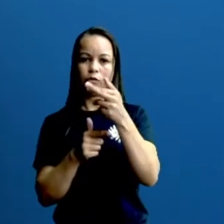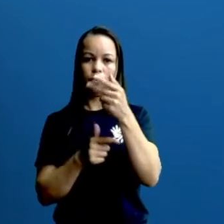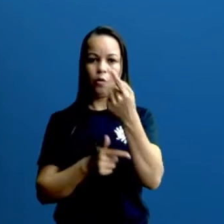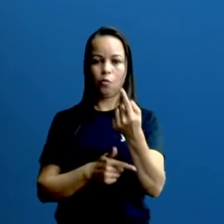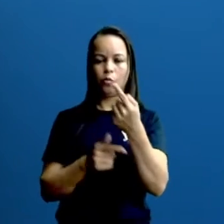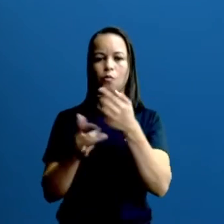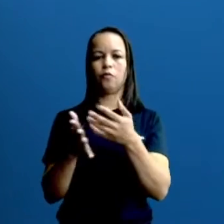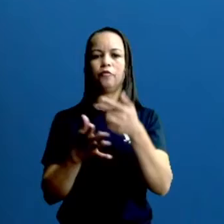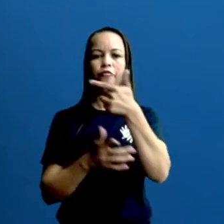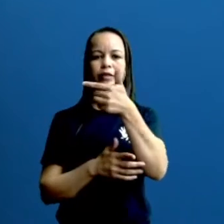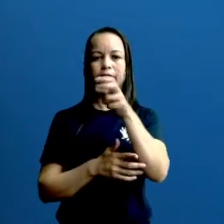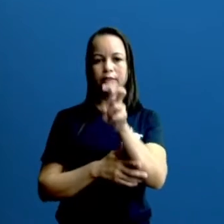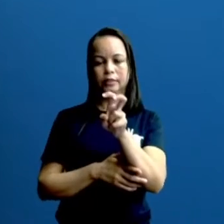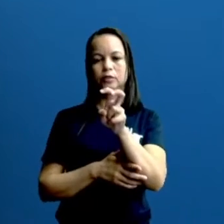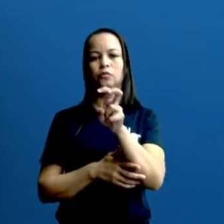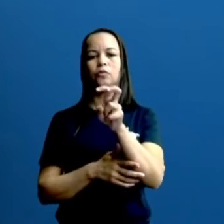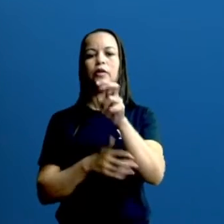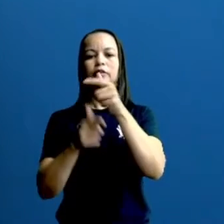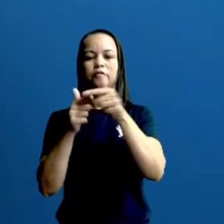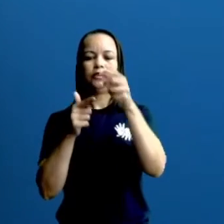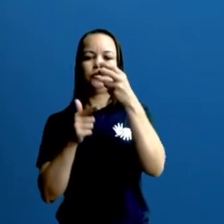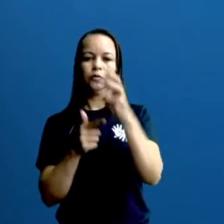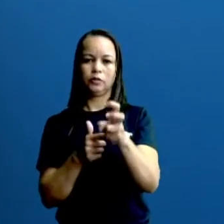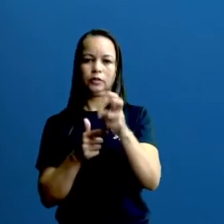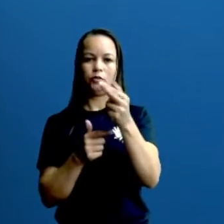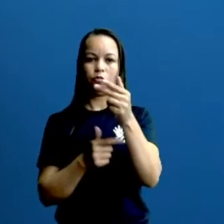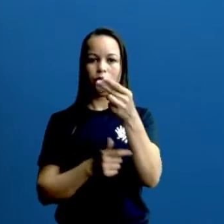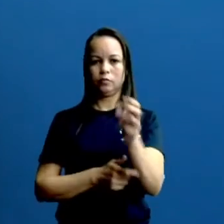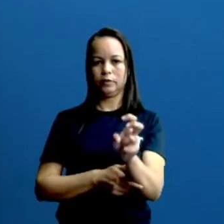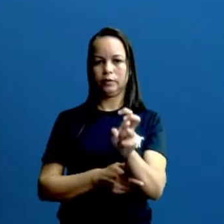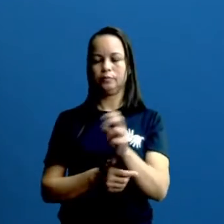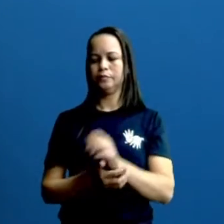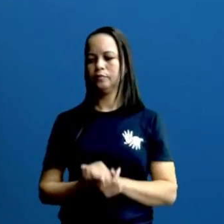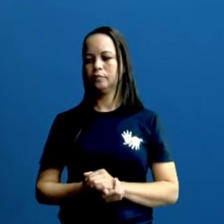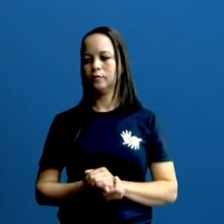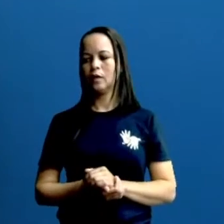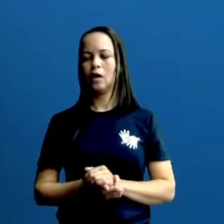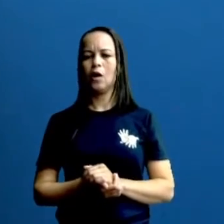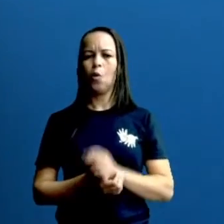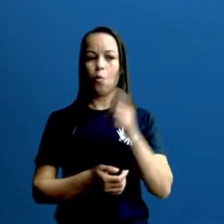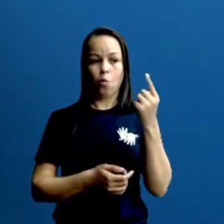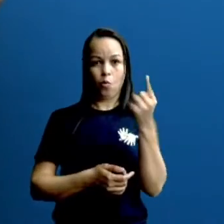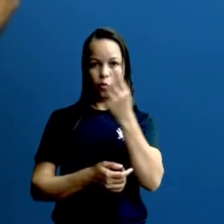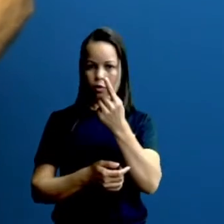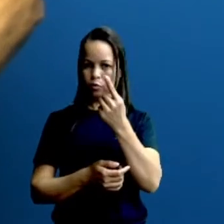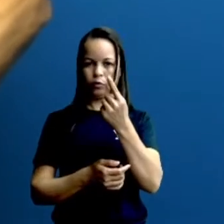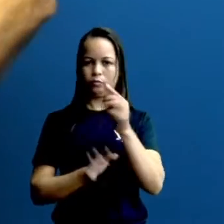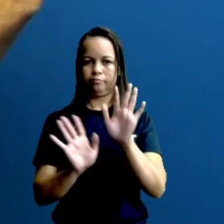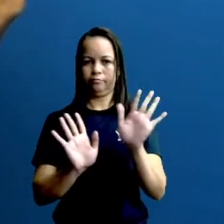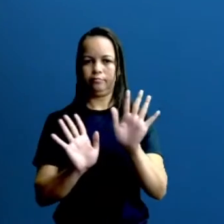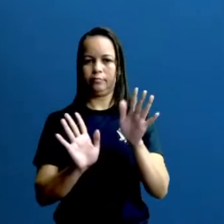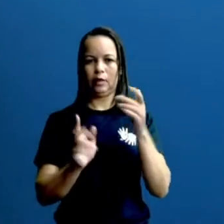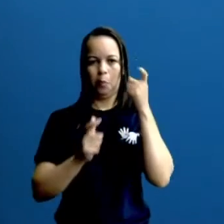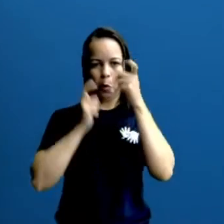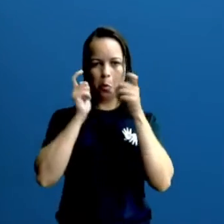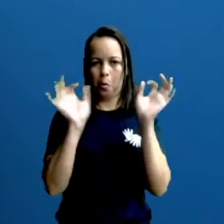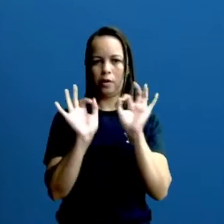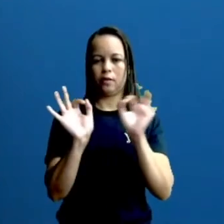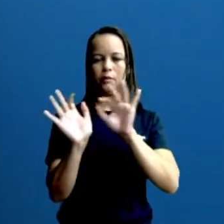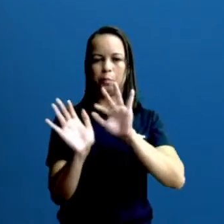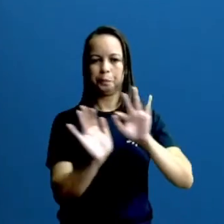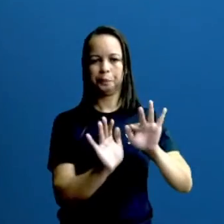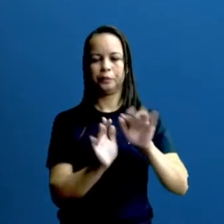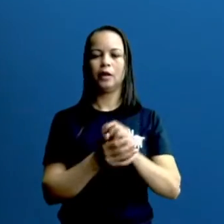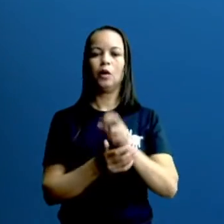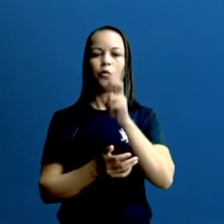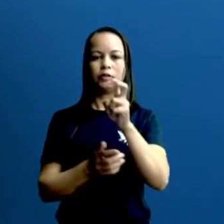dá 1. 25 dividido por 5 dá 5. O 1 em 1 aqui a gente já não se preocupa mais.